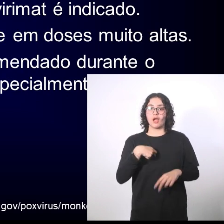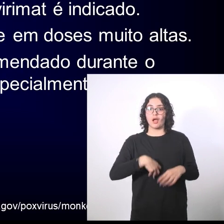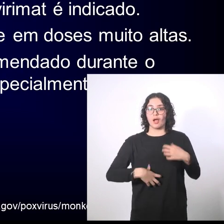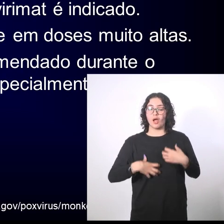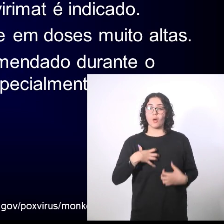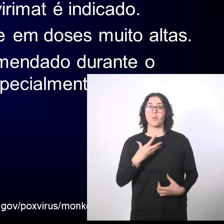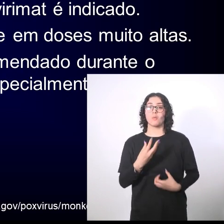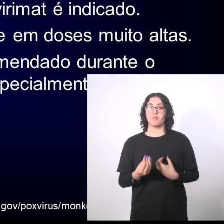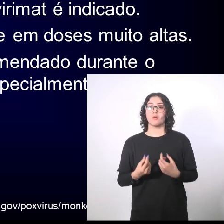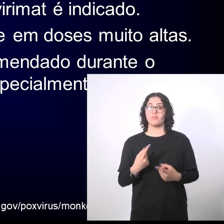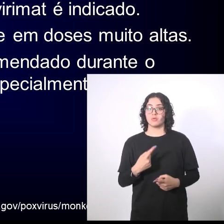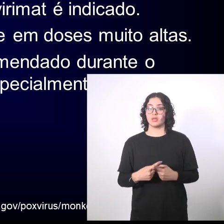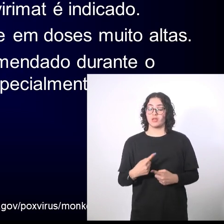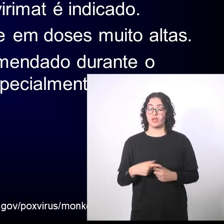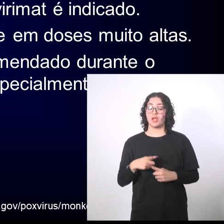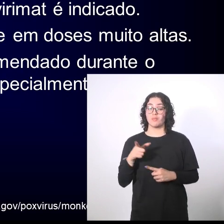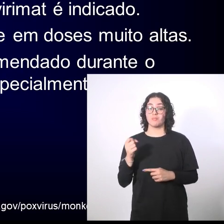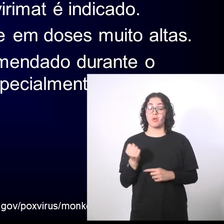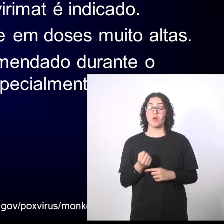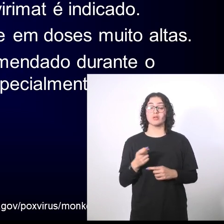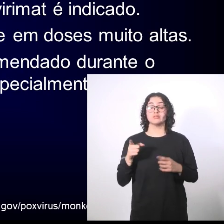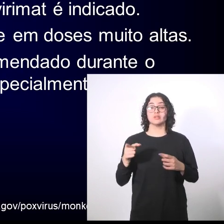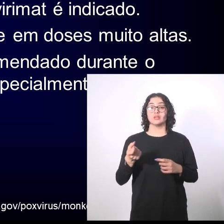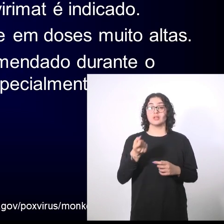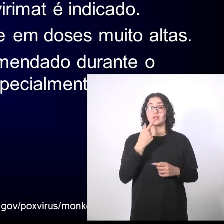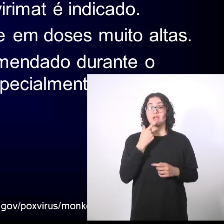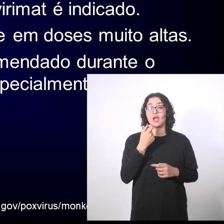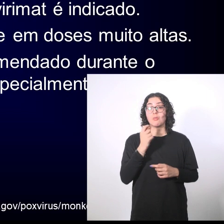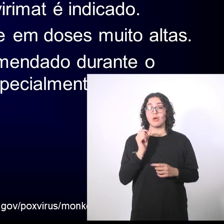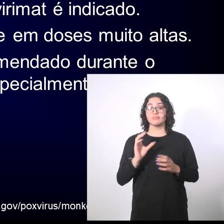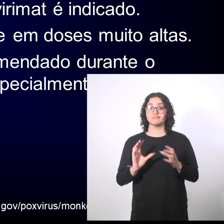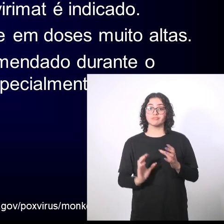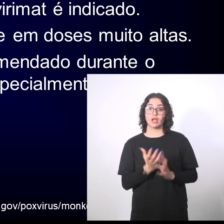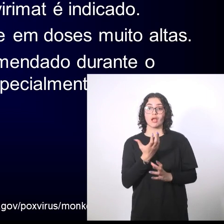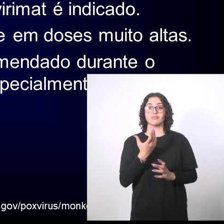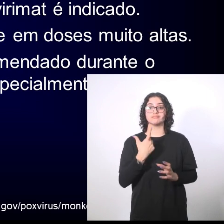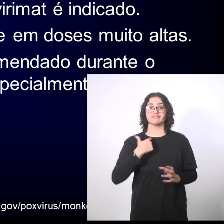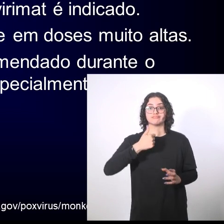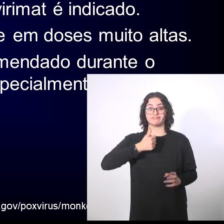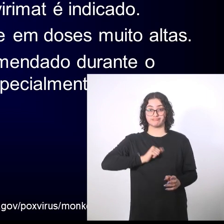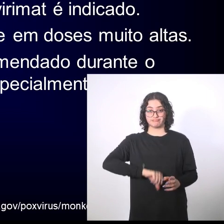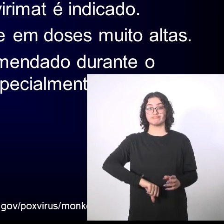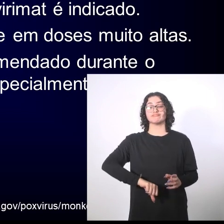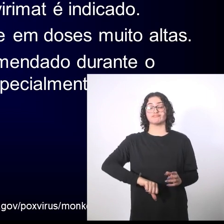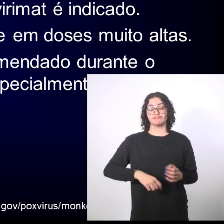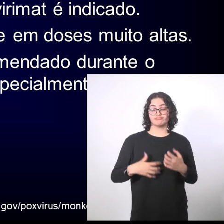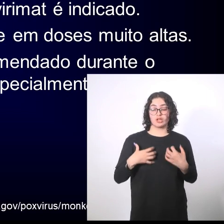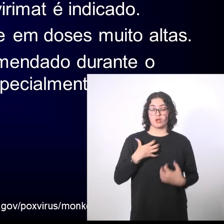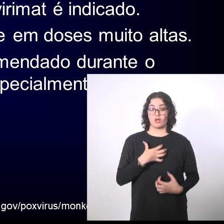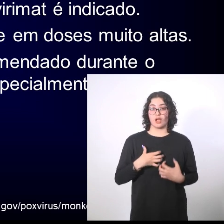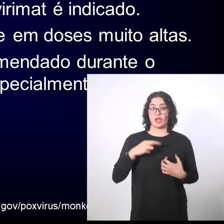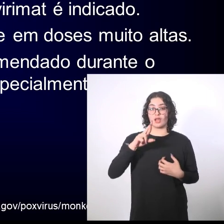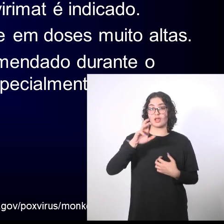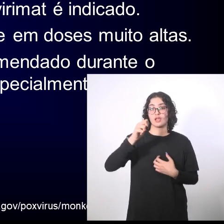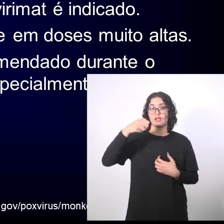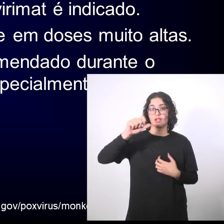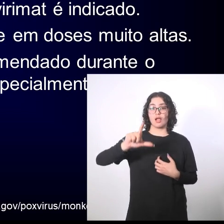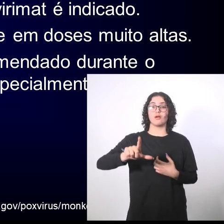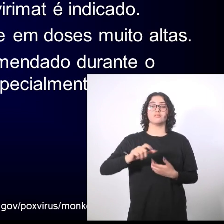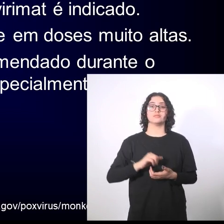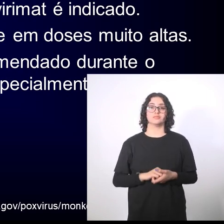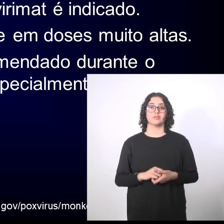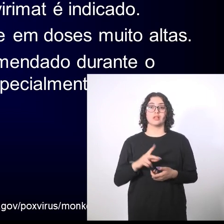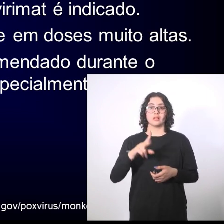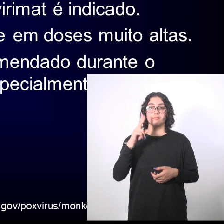esse medicamento, porque potencialmente tem aí uma possibilidade de acometimento renal, e lembrando